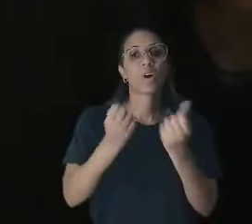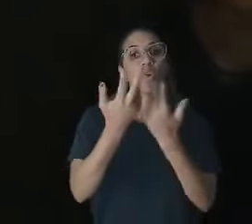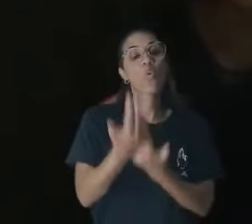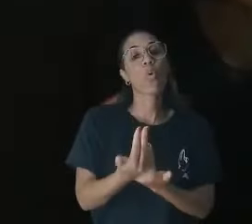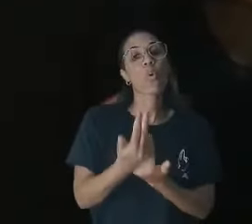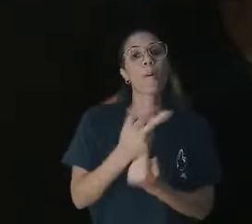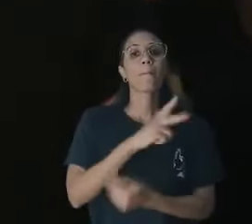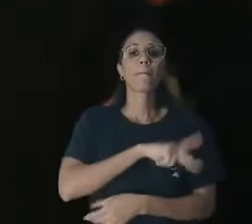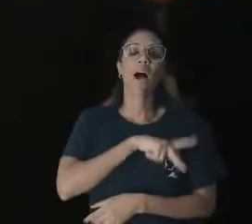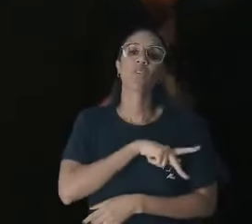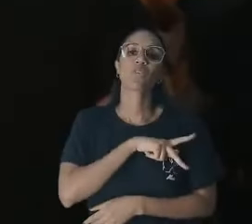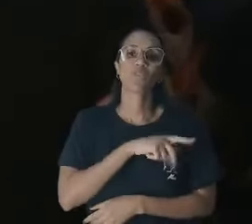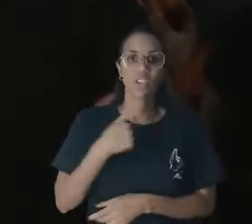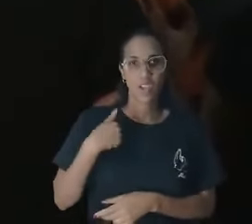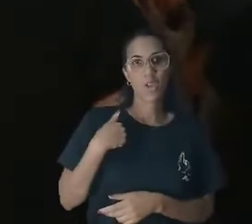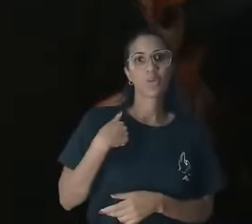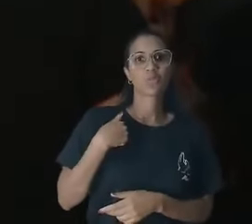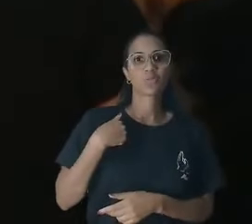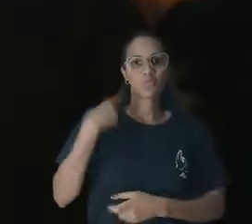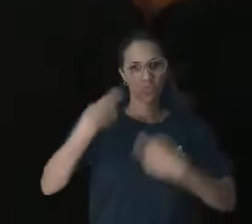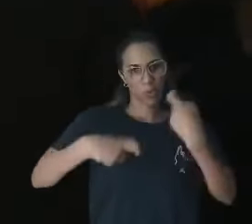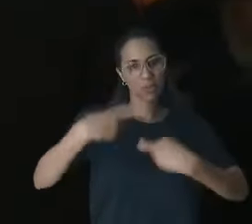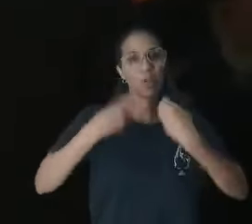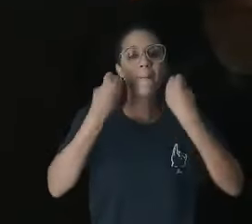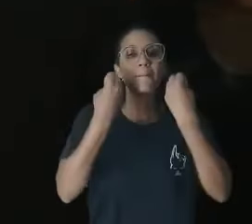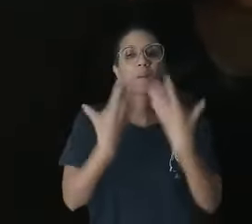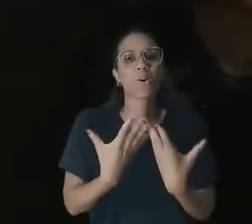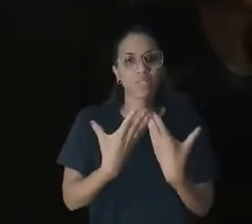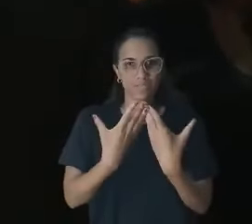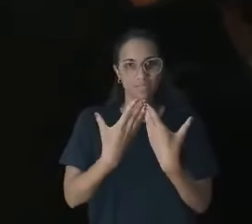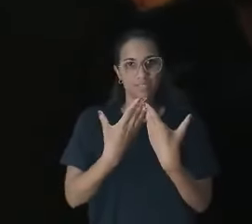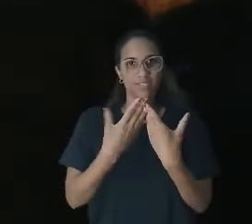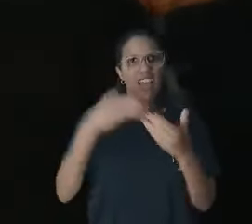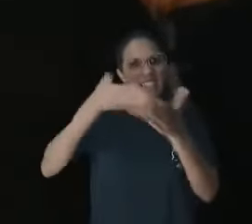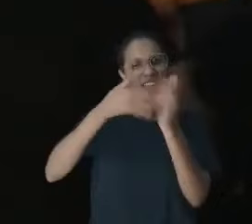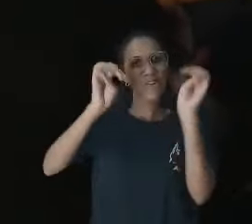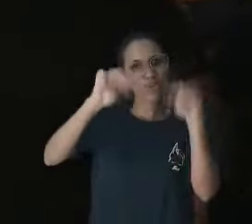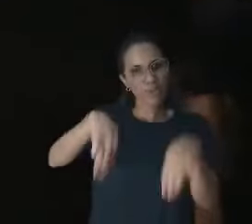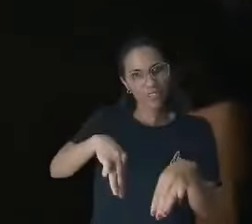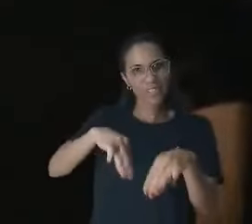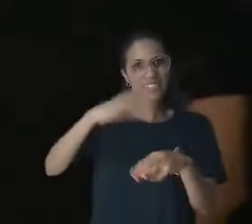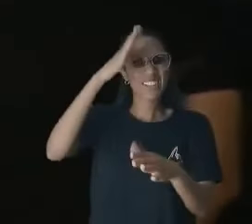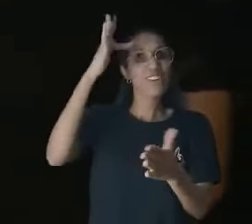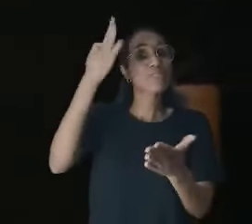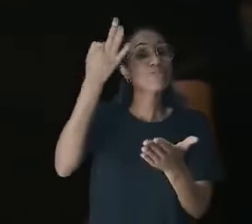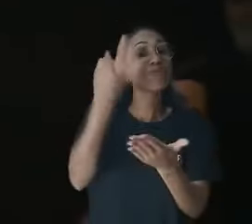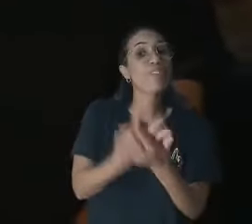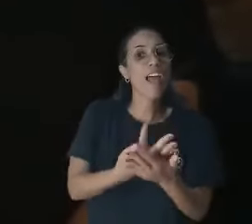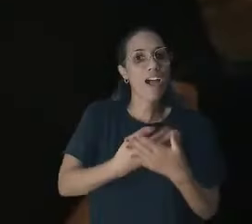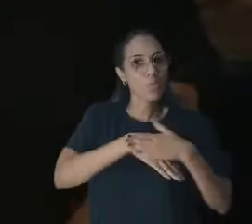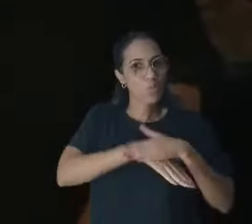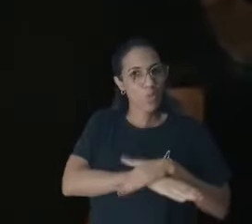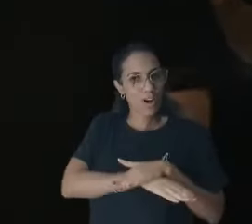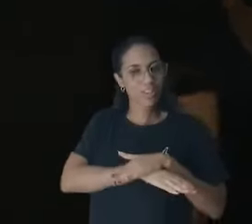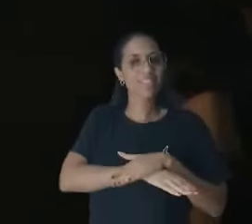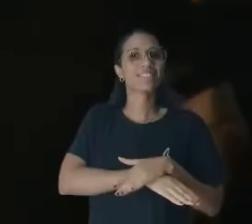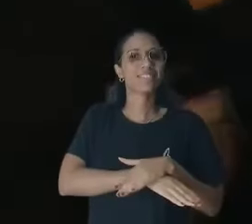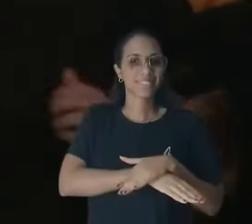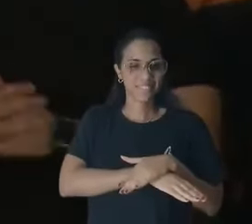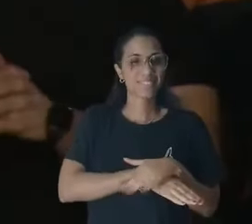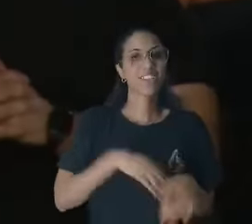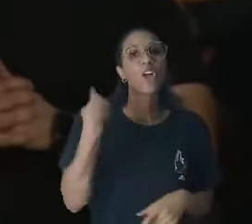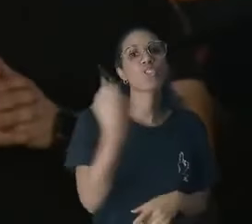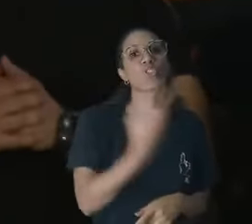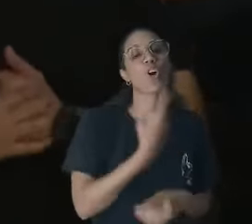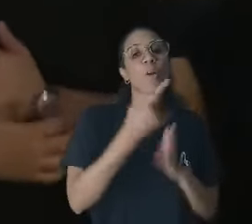Paulo: combati o bom combate, completei a minha carreira e guardei a fé. É o que